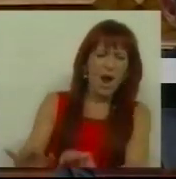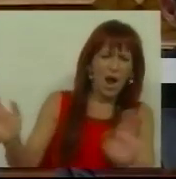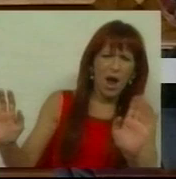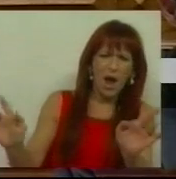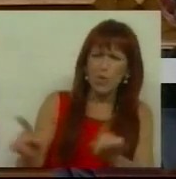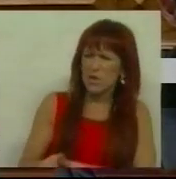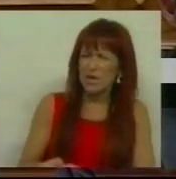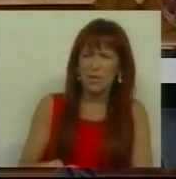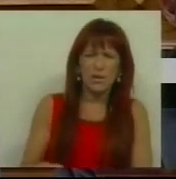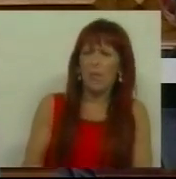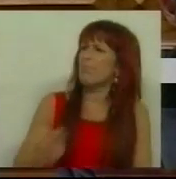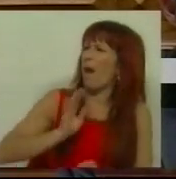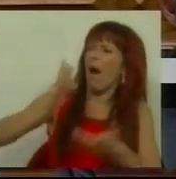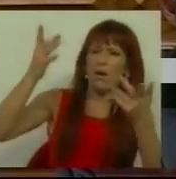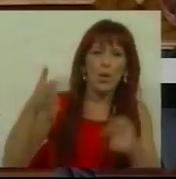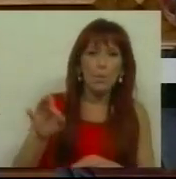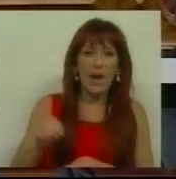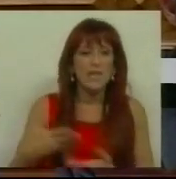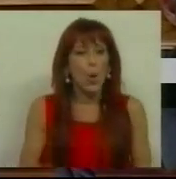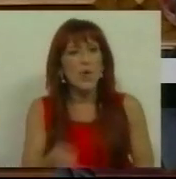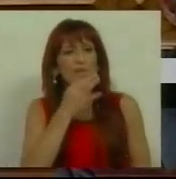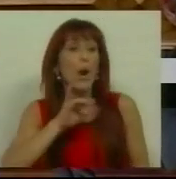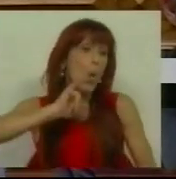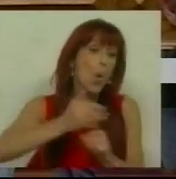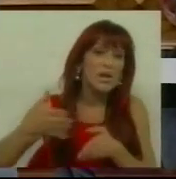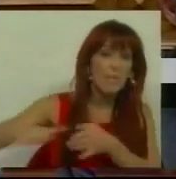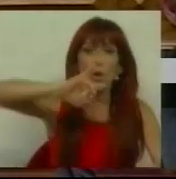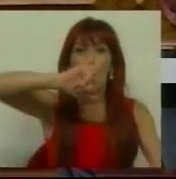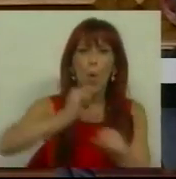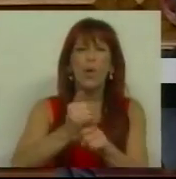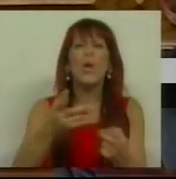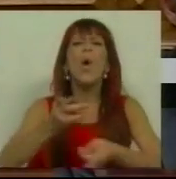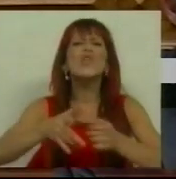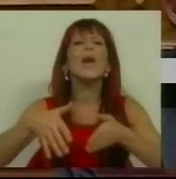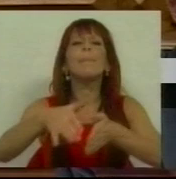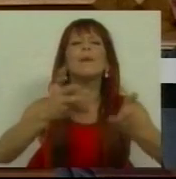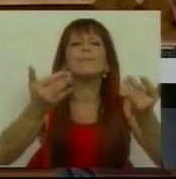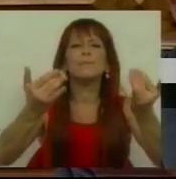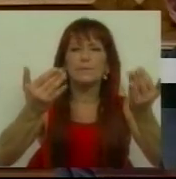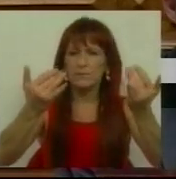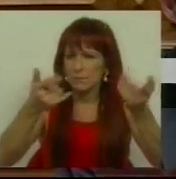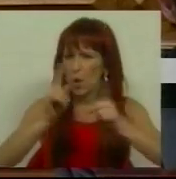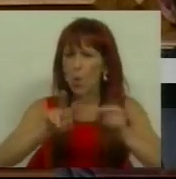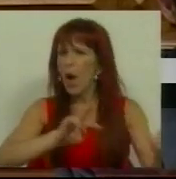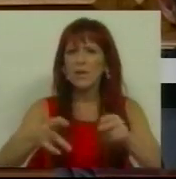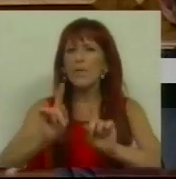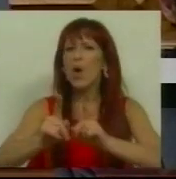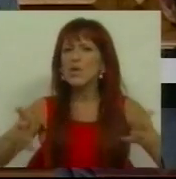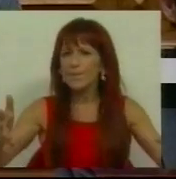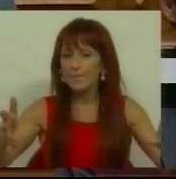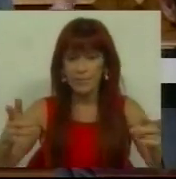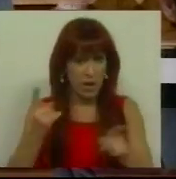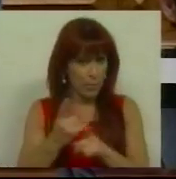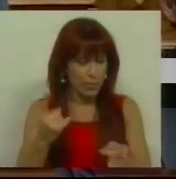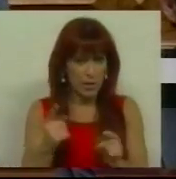hoje o fatalismo, o PS fala hoje de que há um outro caminho, é qual é o caminho? Qual é a alternativa?